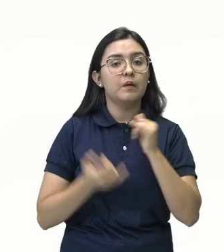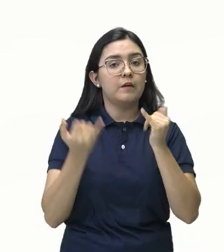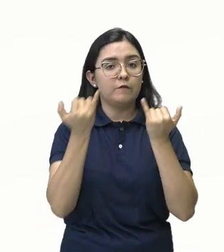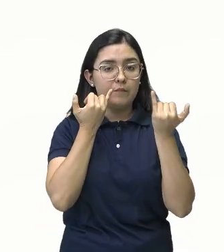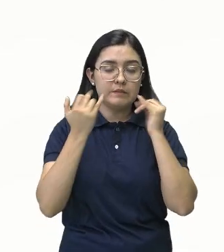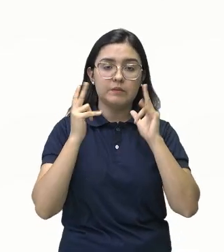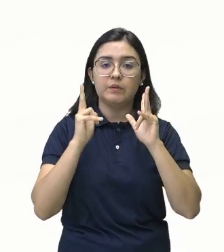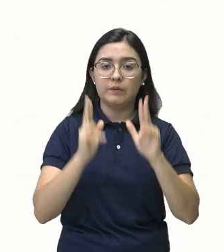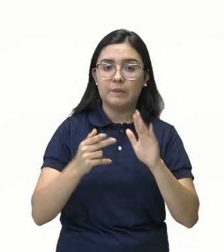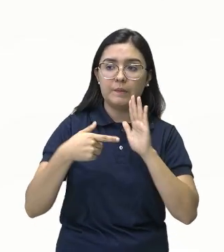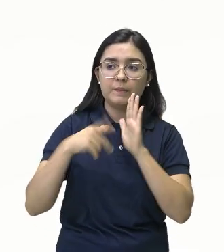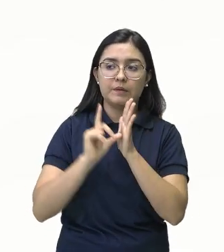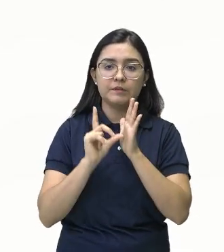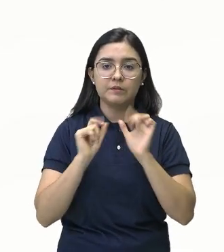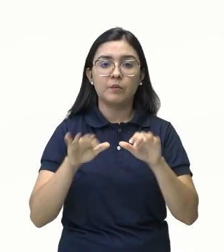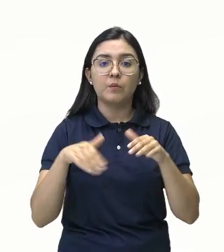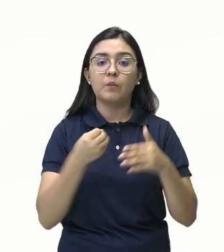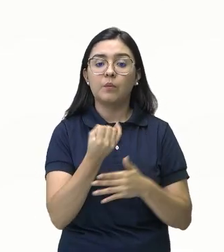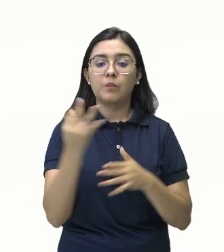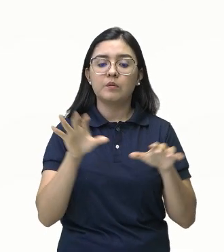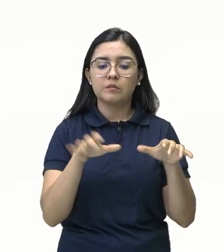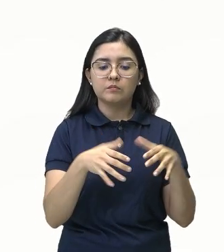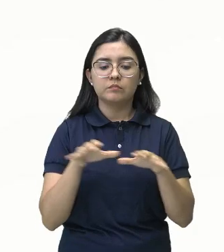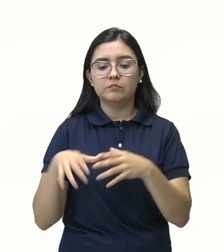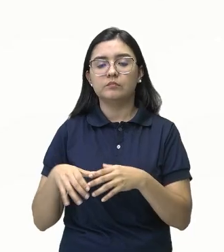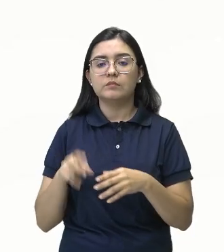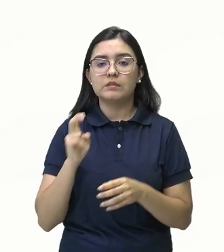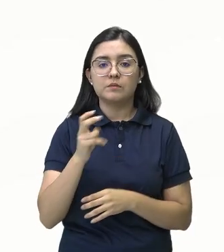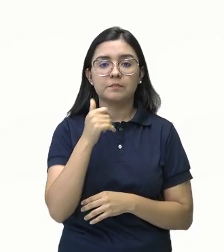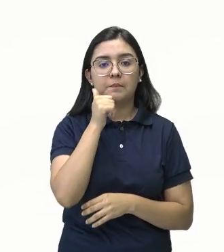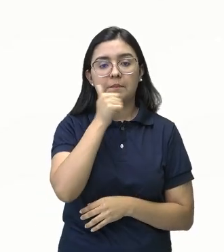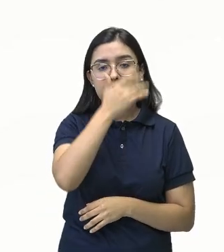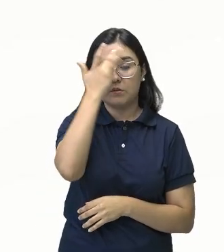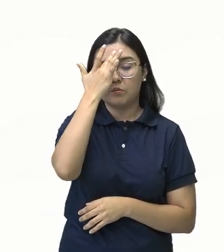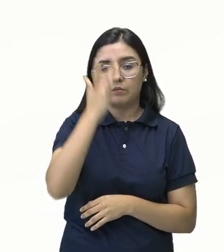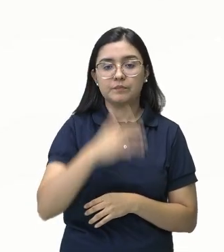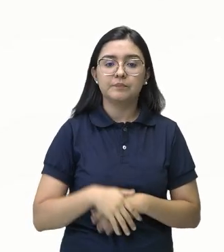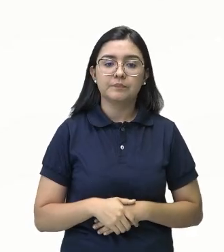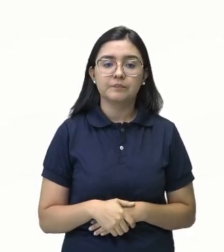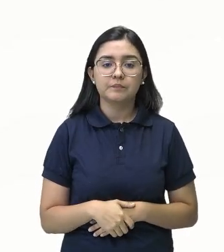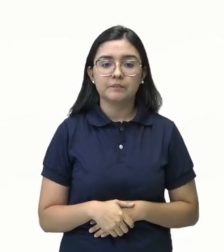informação. Quantas comissões de 5 pessoas,